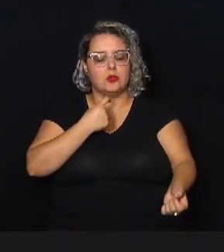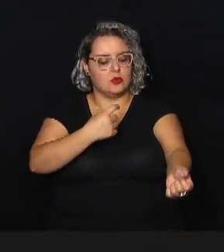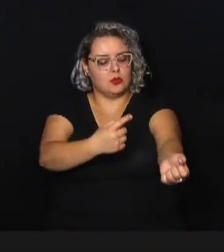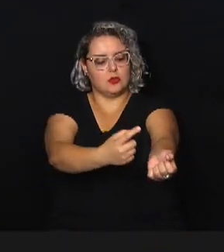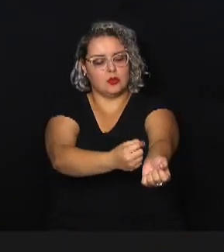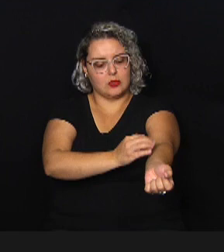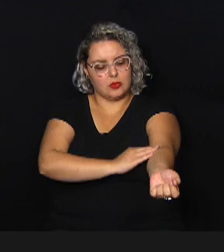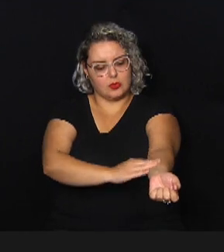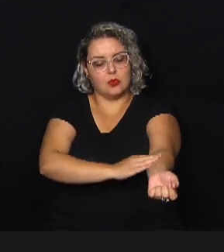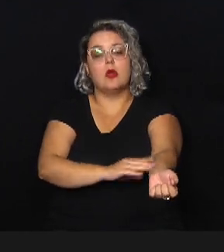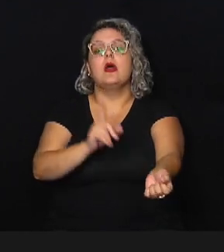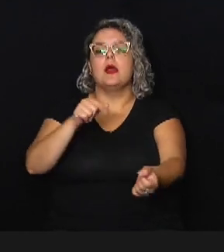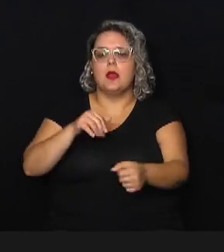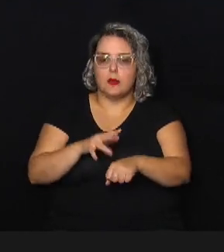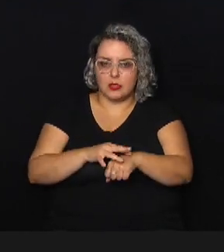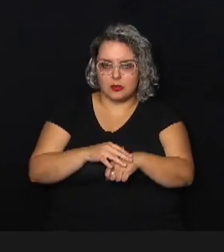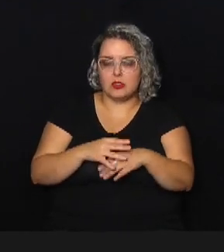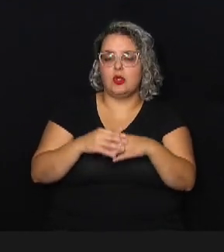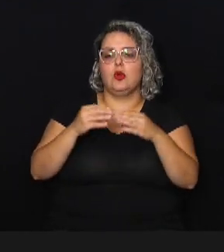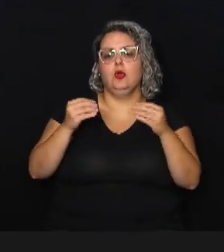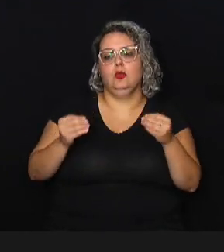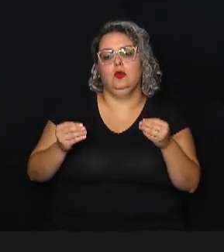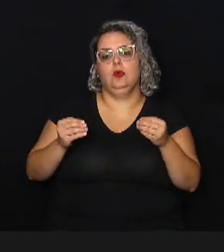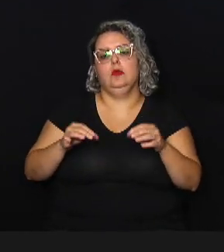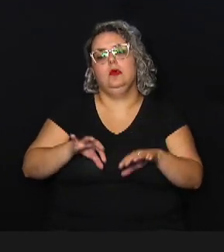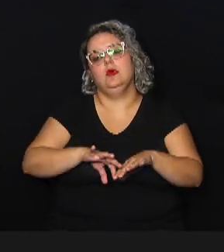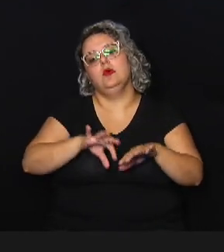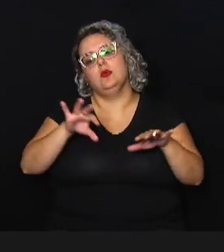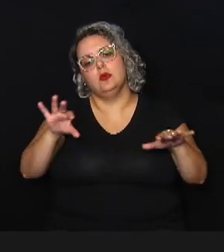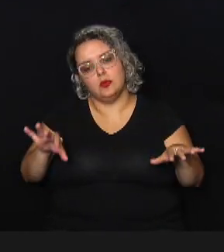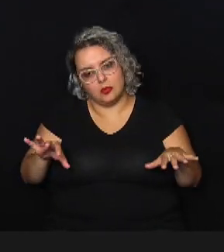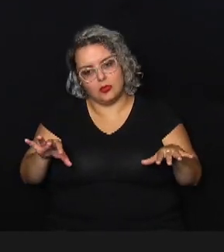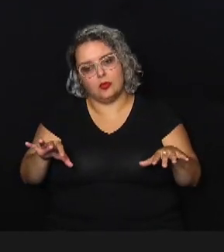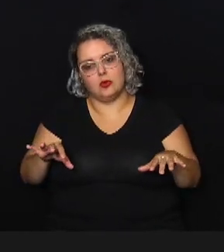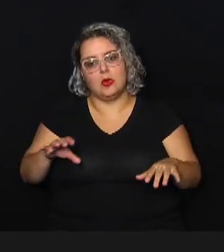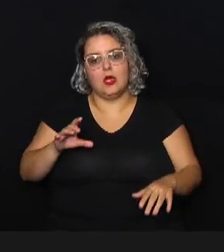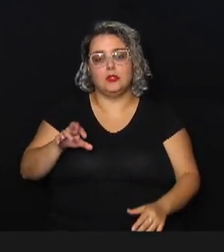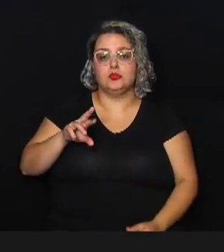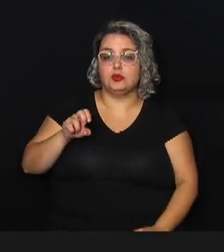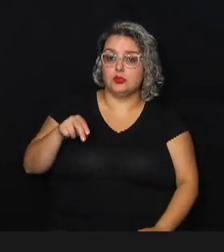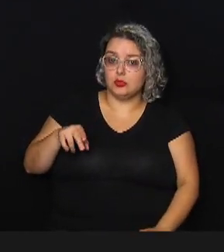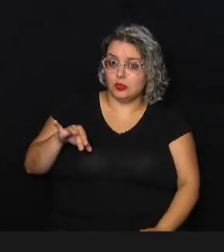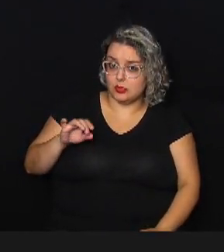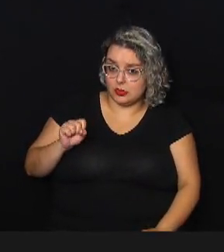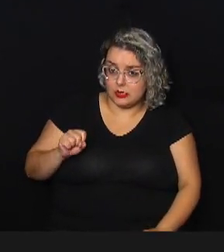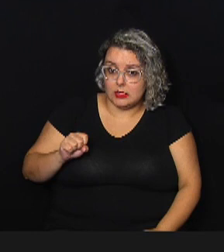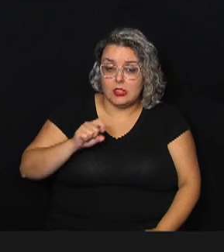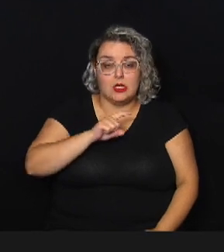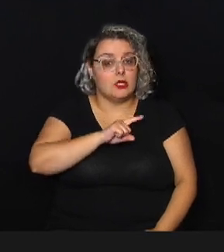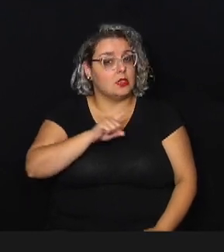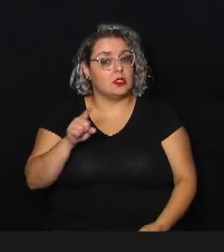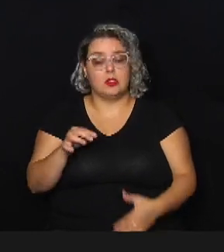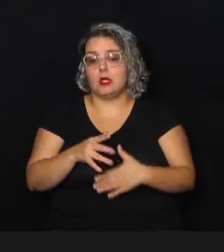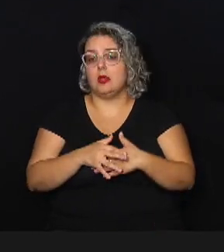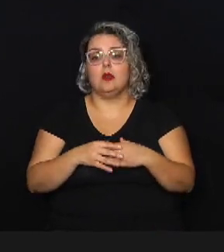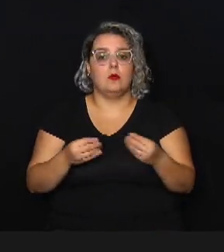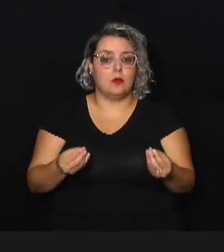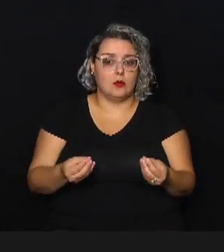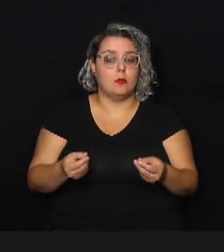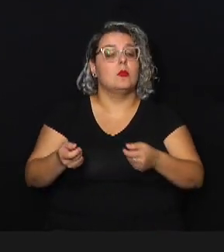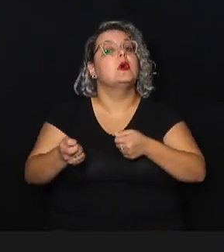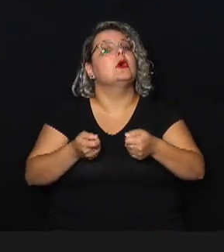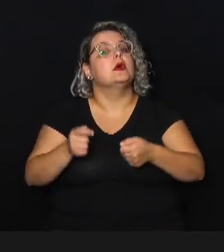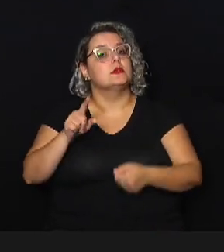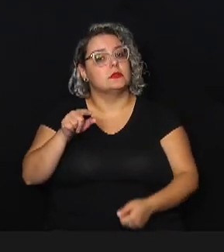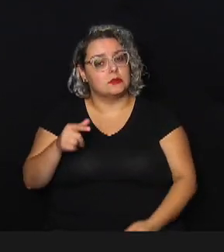doença curável, tá? Exceção às leucemias crônicas, que essas não são curáveis, mas são